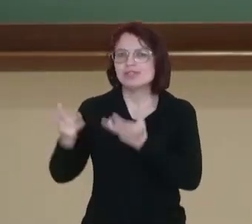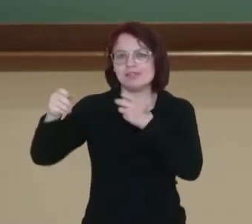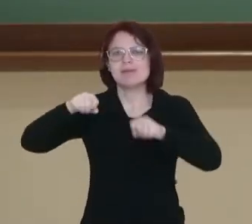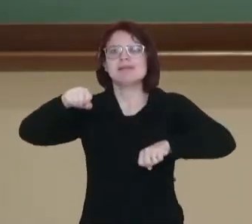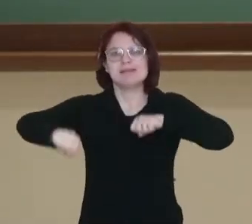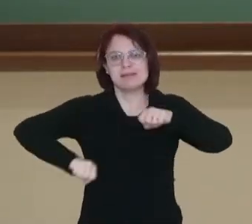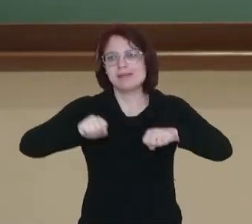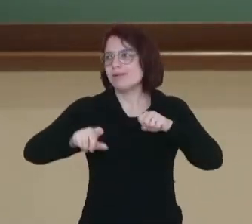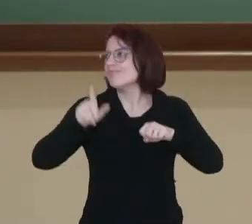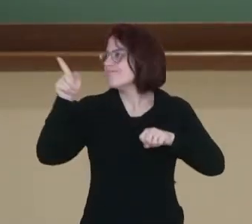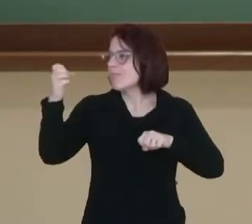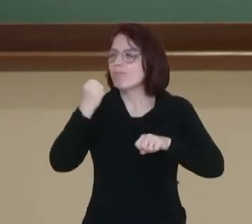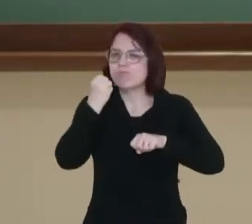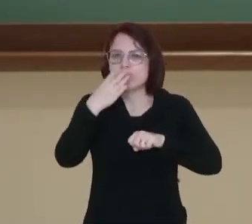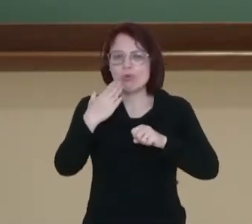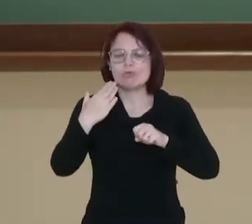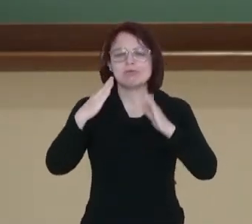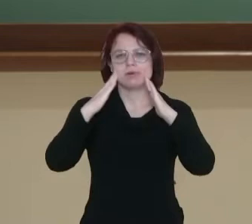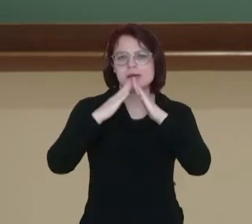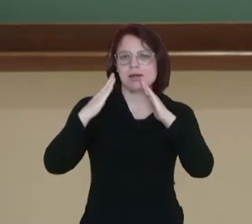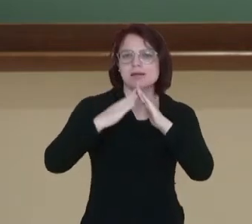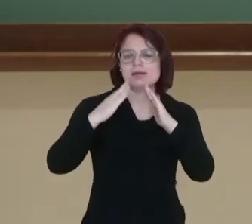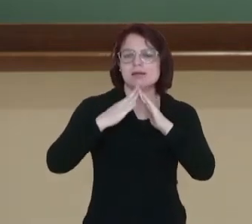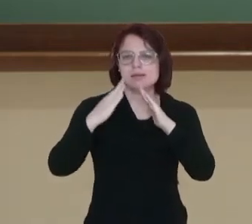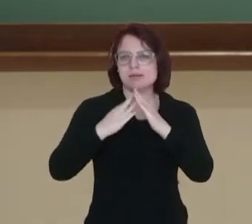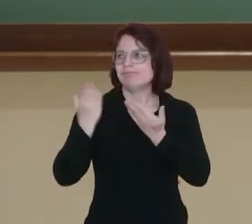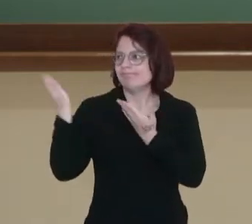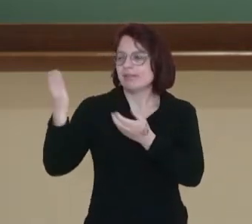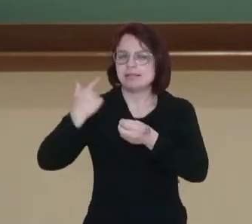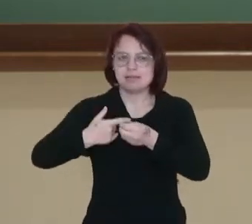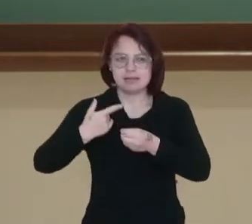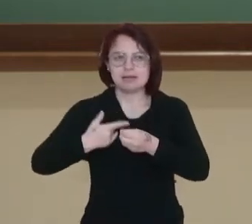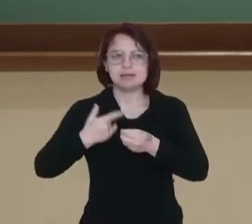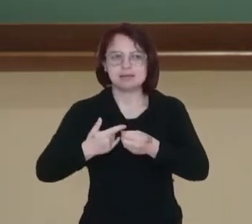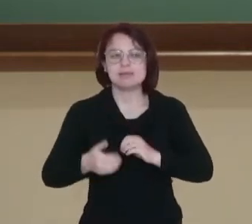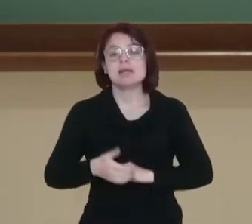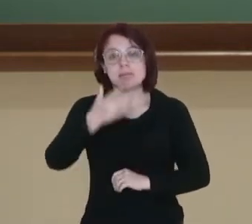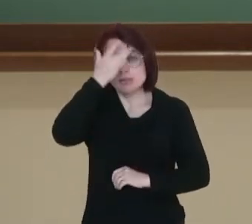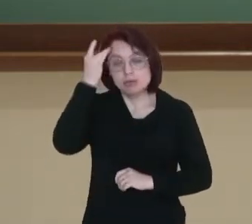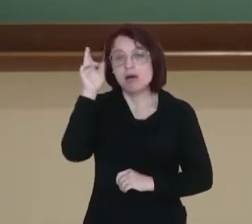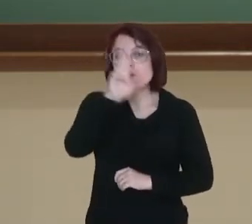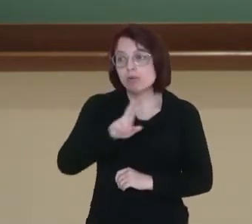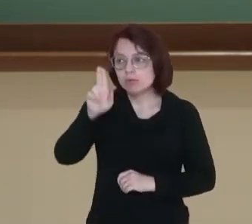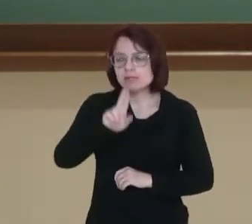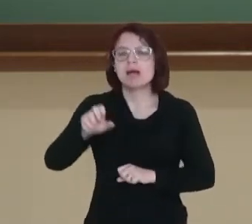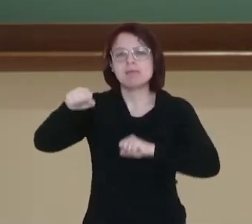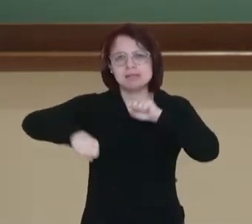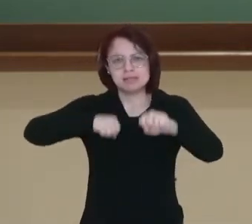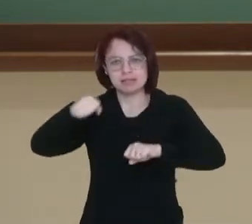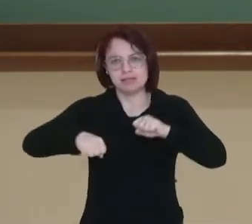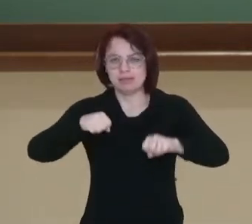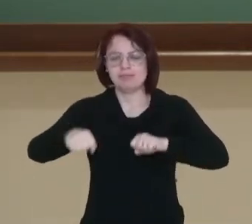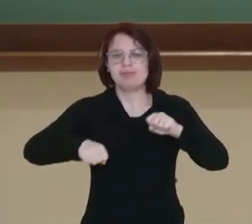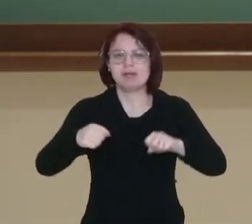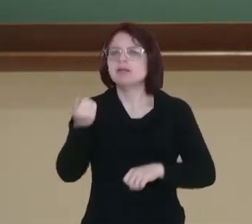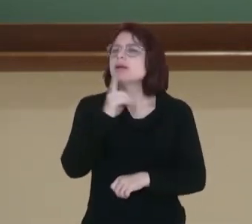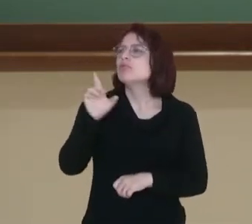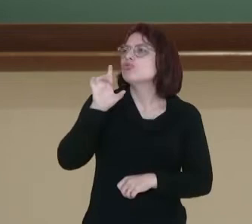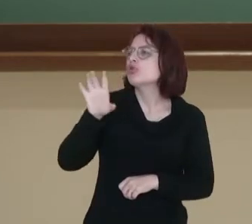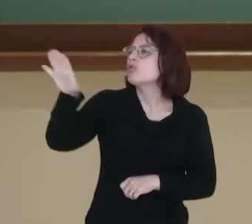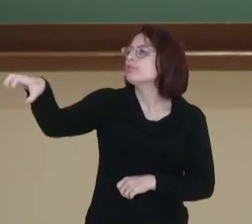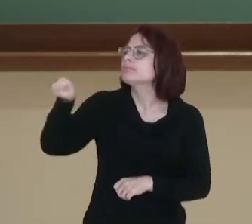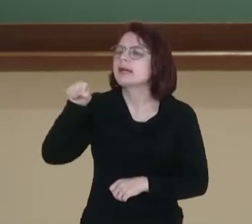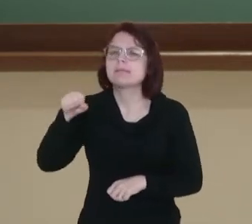que interessante, né? Esses países ali, muitas pessoas utilizam realmente a bicicleta. Não é só um item